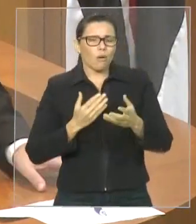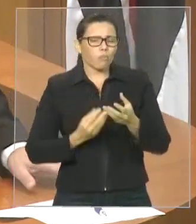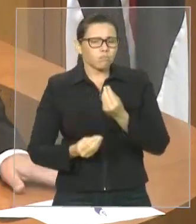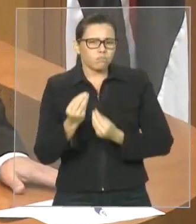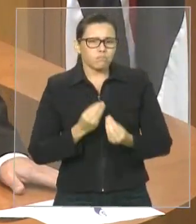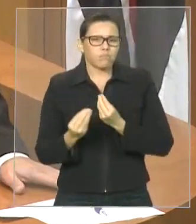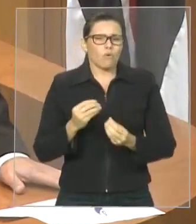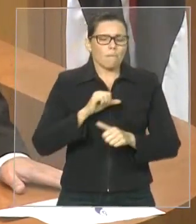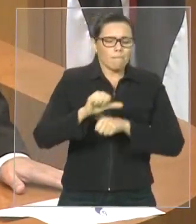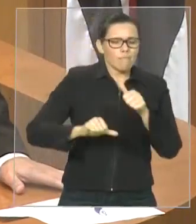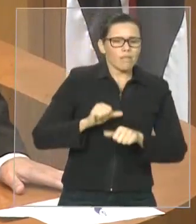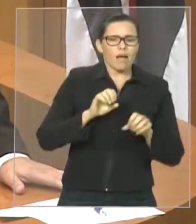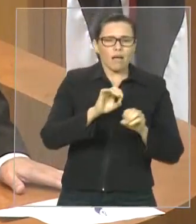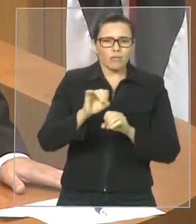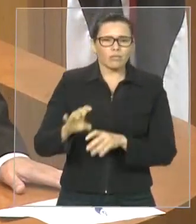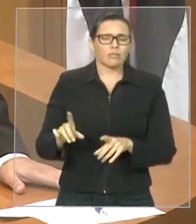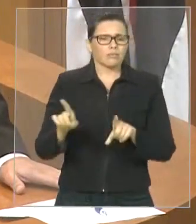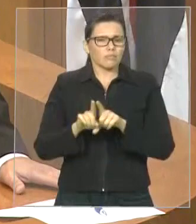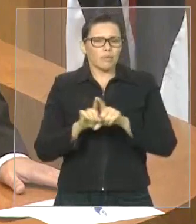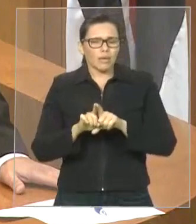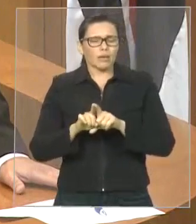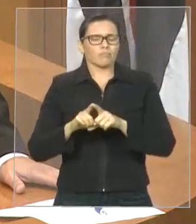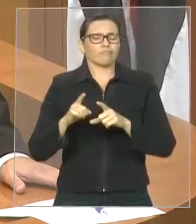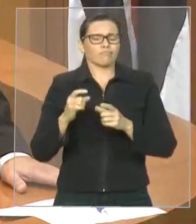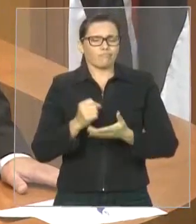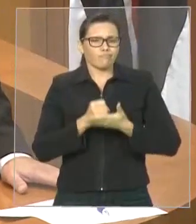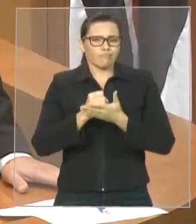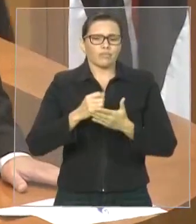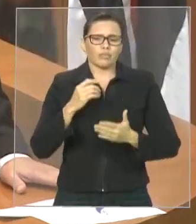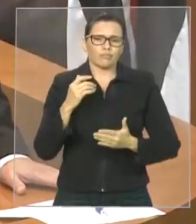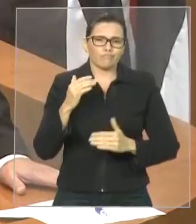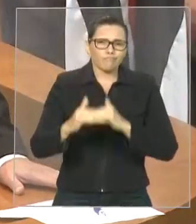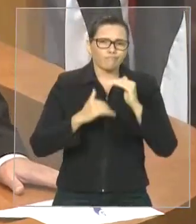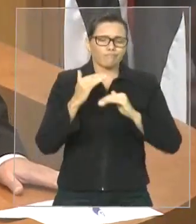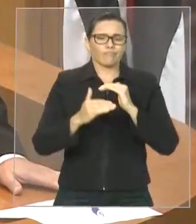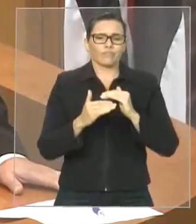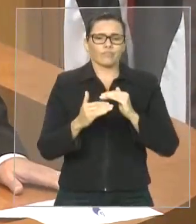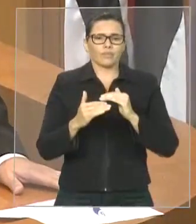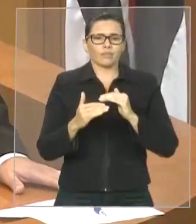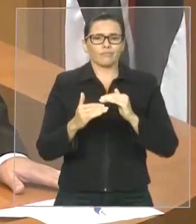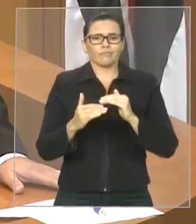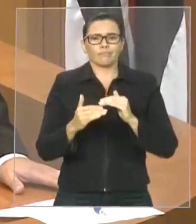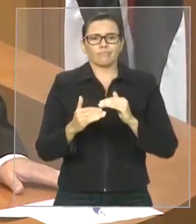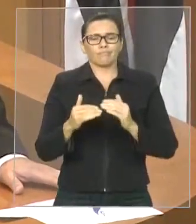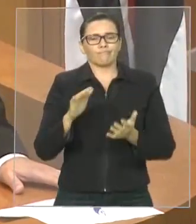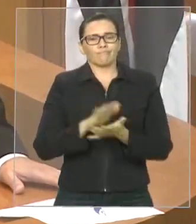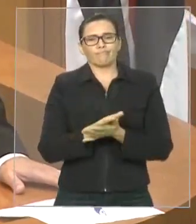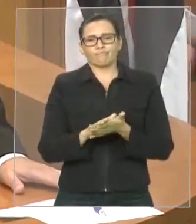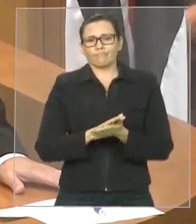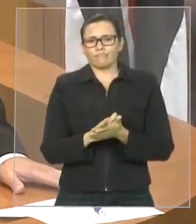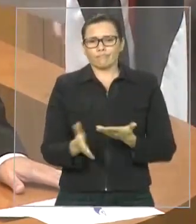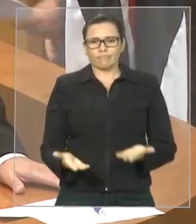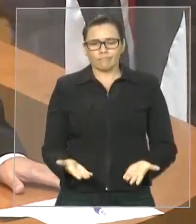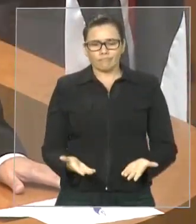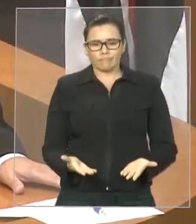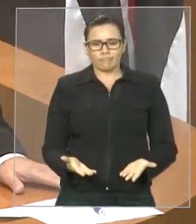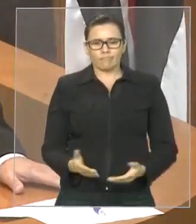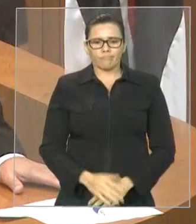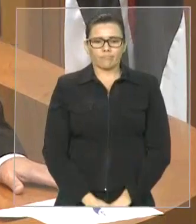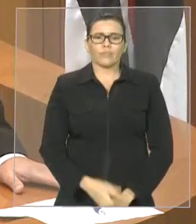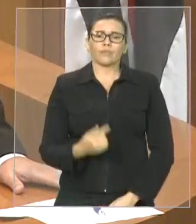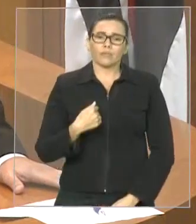o prefeito de São Luís possa dialogar, possa discutir a reivindicação